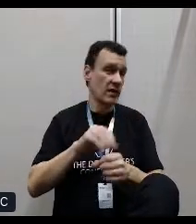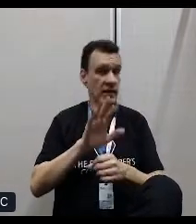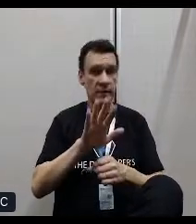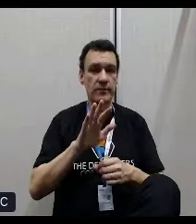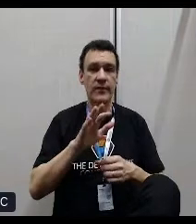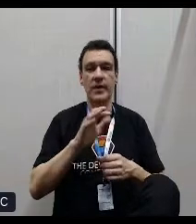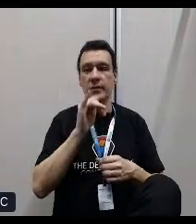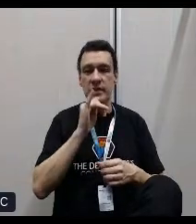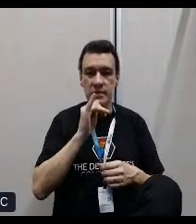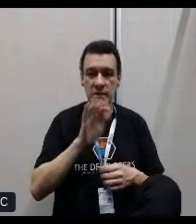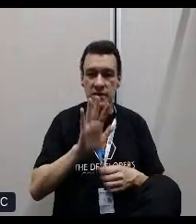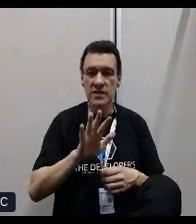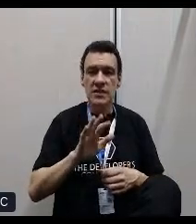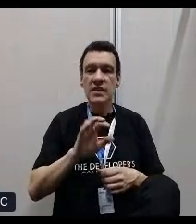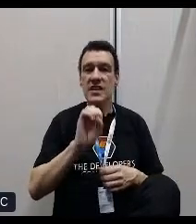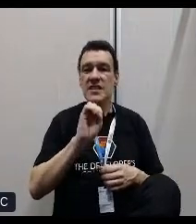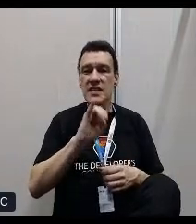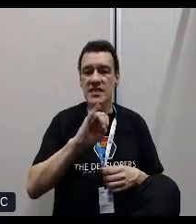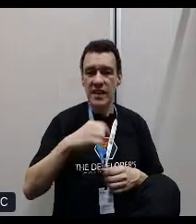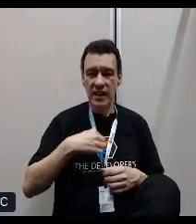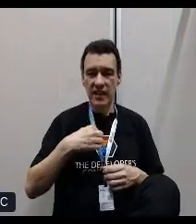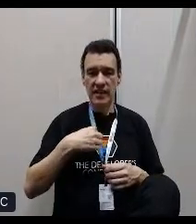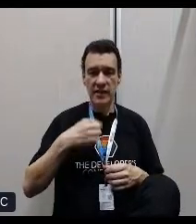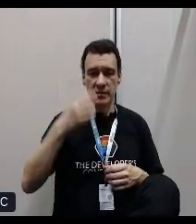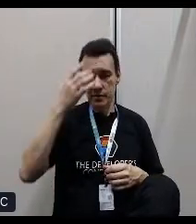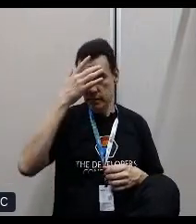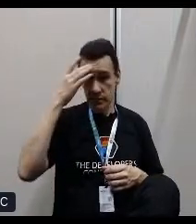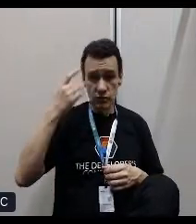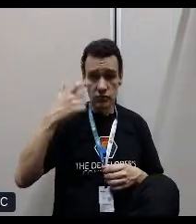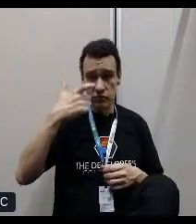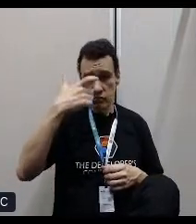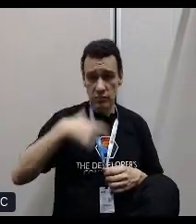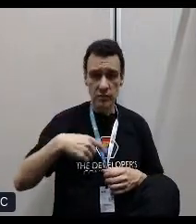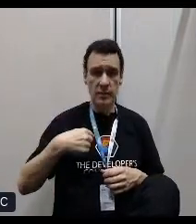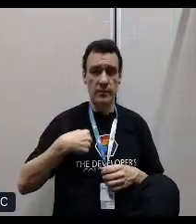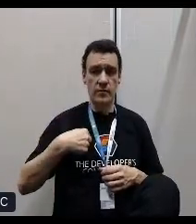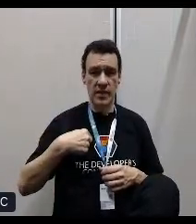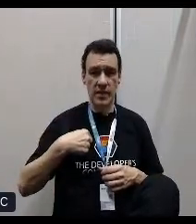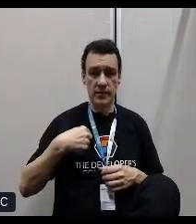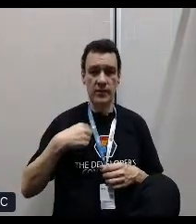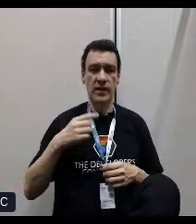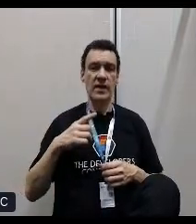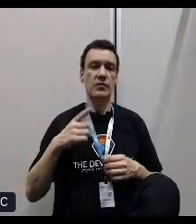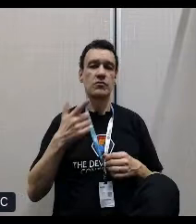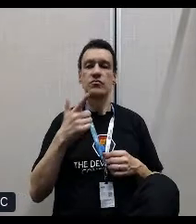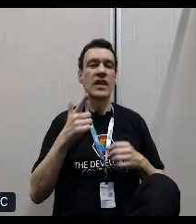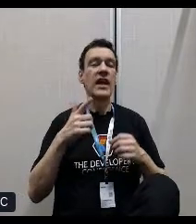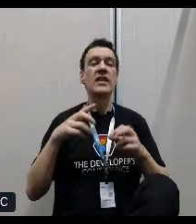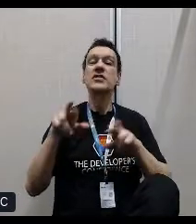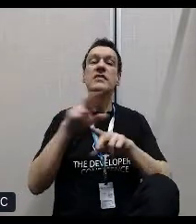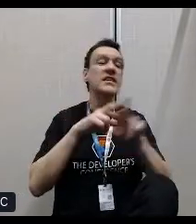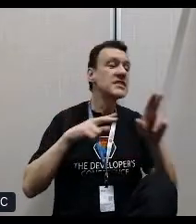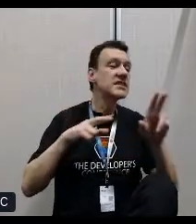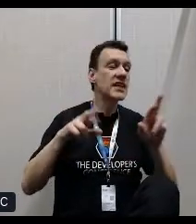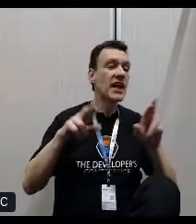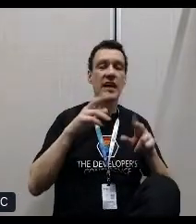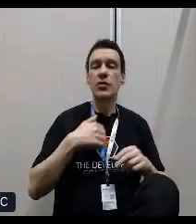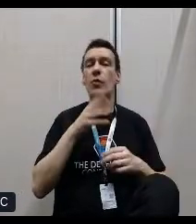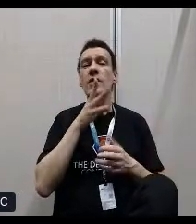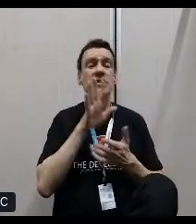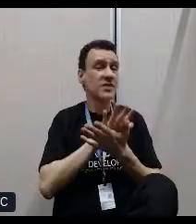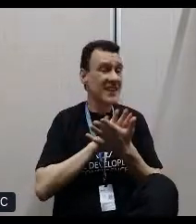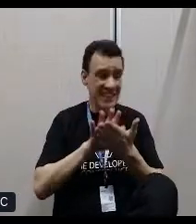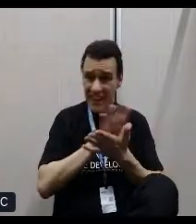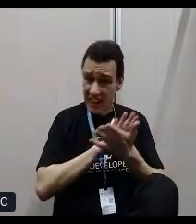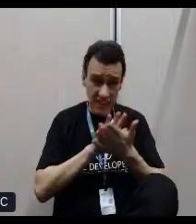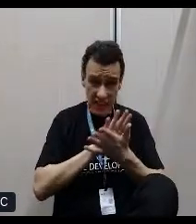vivência com corpos diversos, com temas diversos, se eu não converso com a diversidade, eu acabo